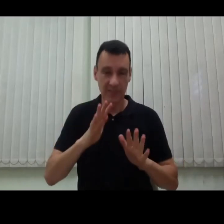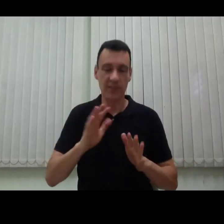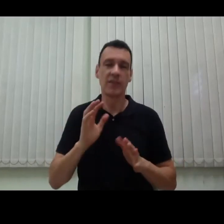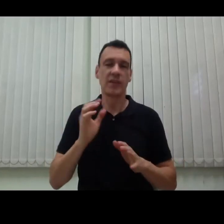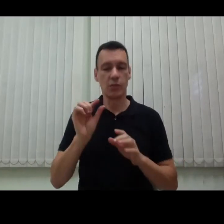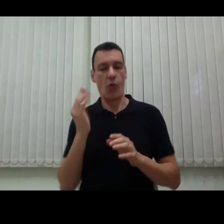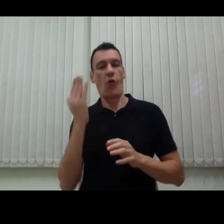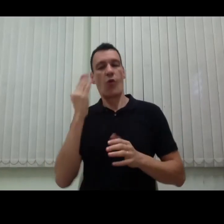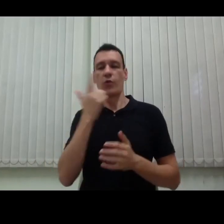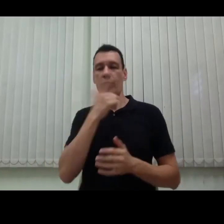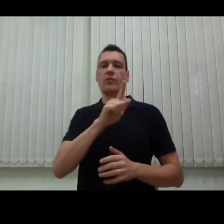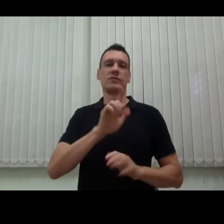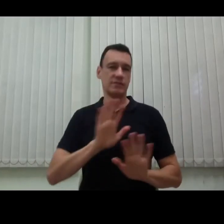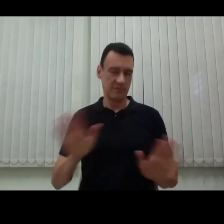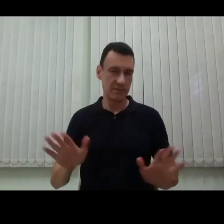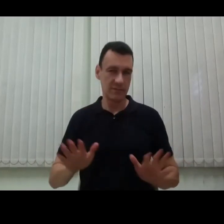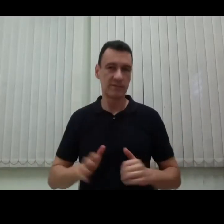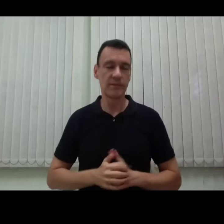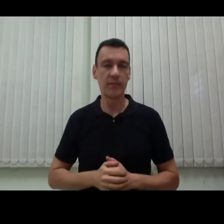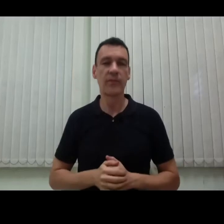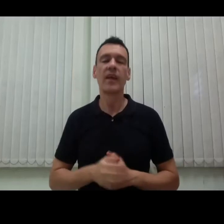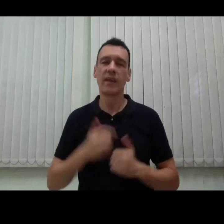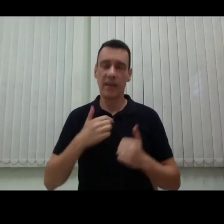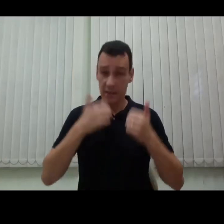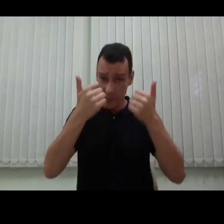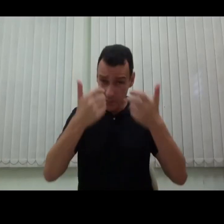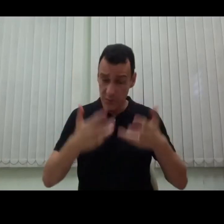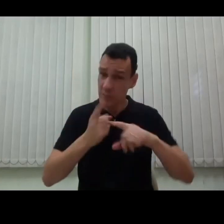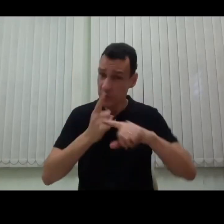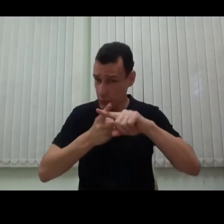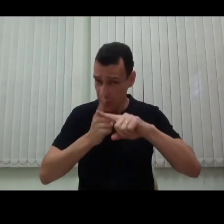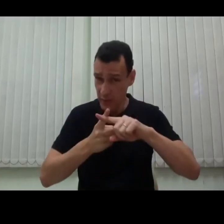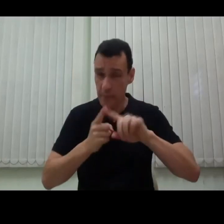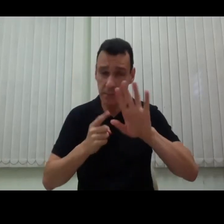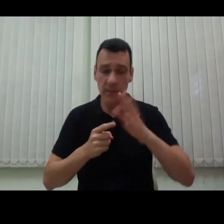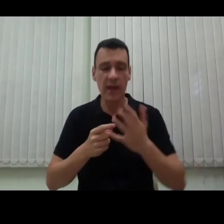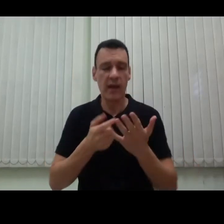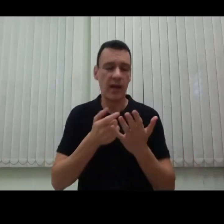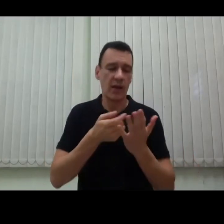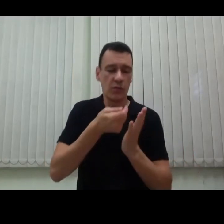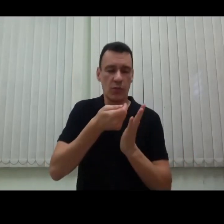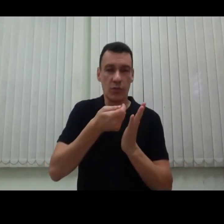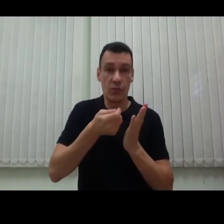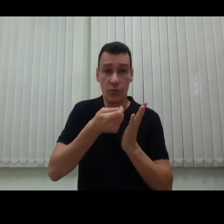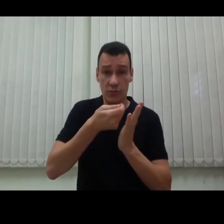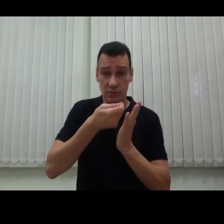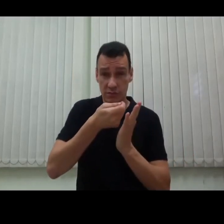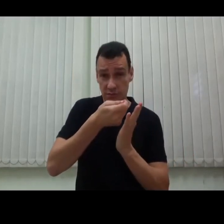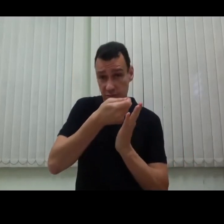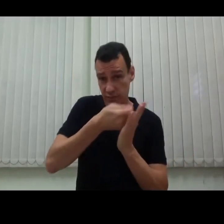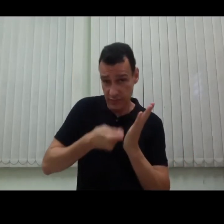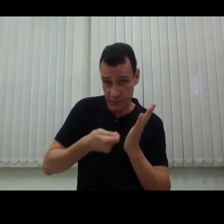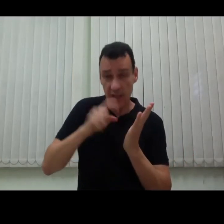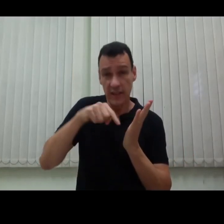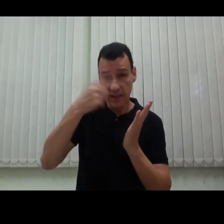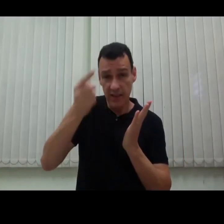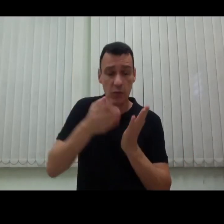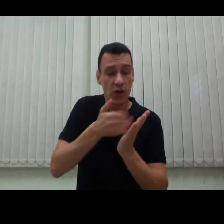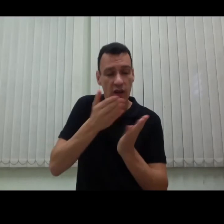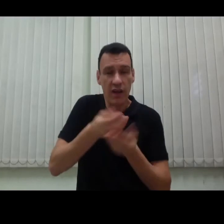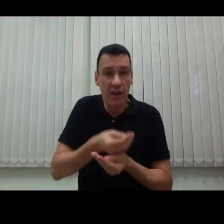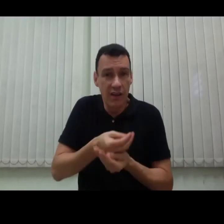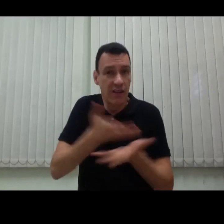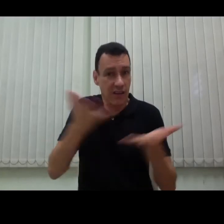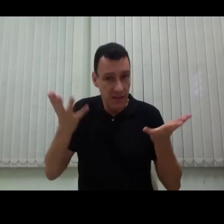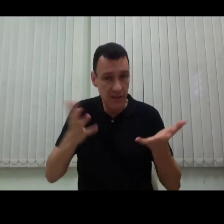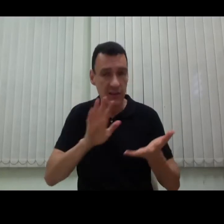de publicação, o processo de escrita, eles são muito marcados pela nossa experiência na infância, pela